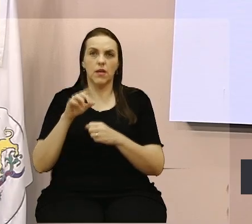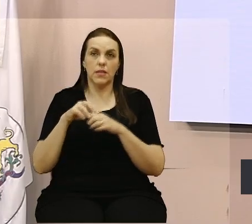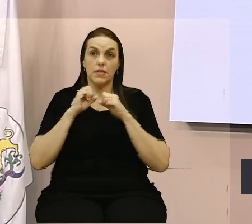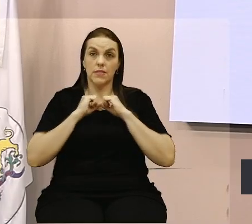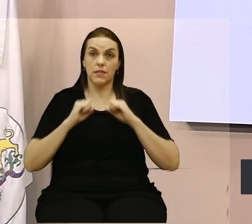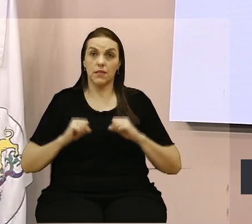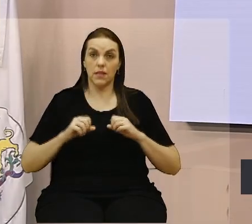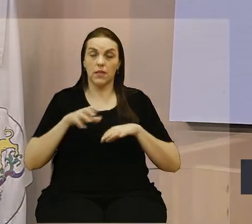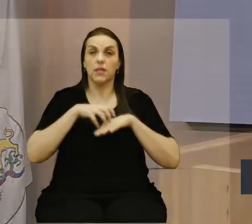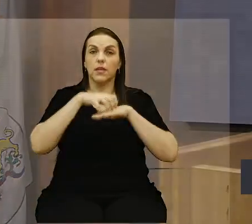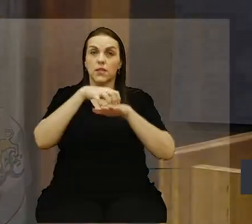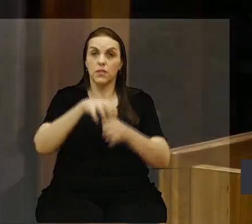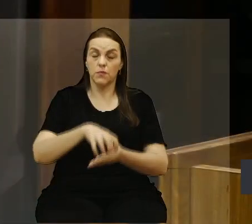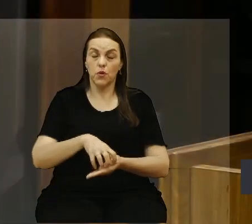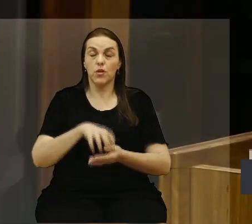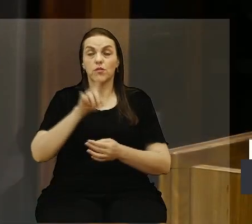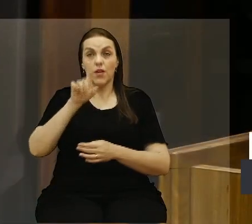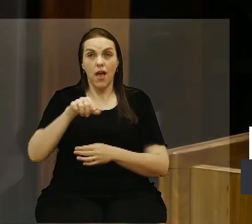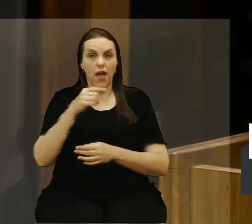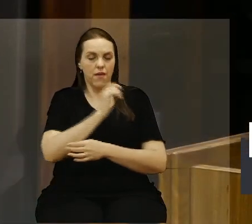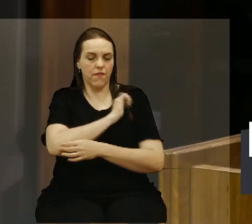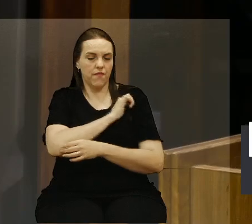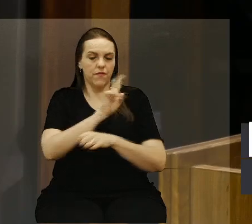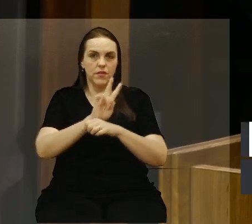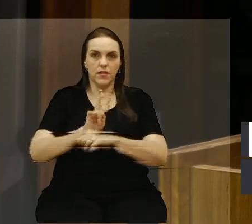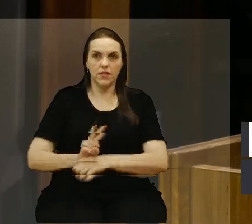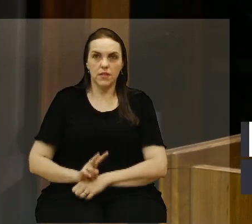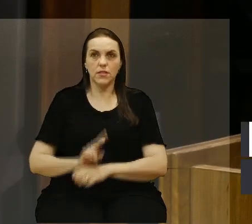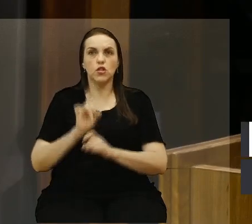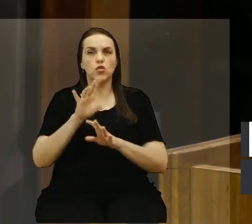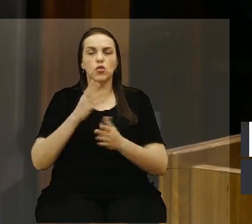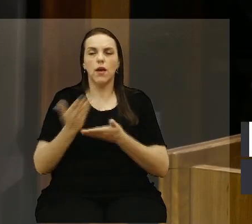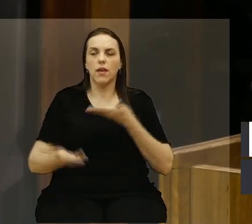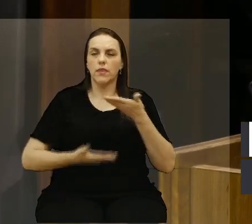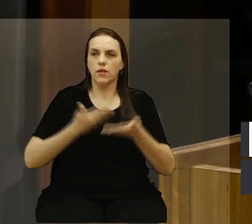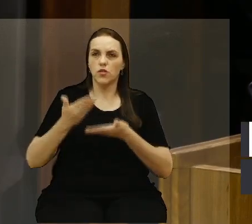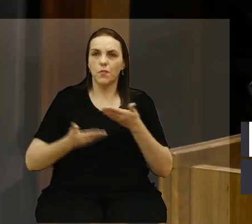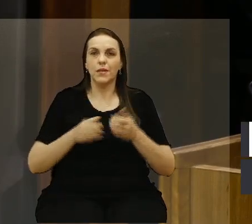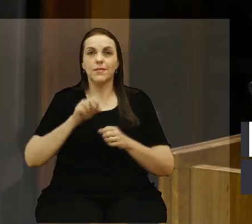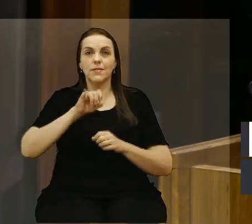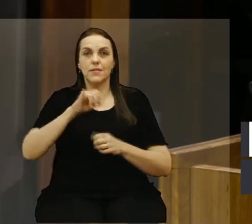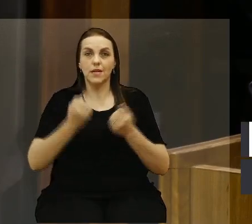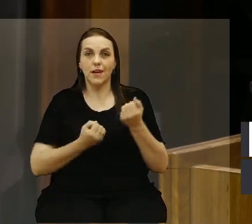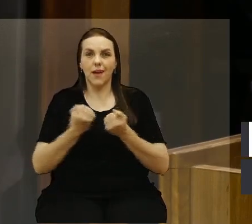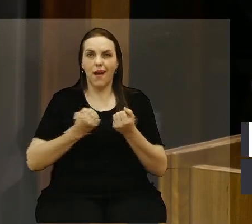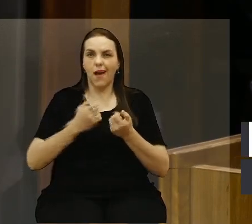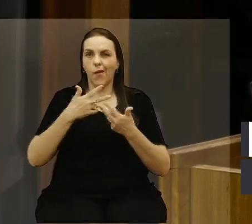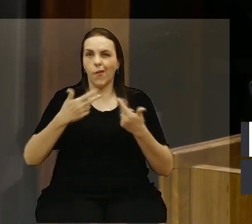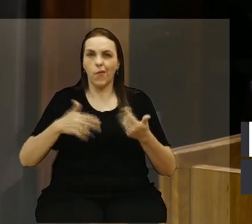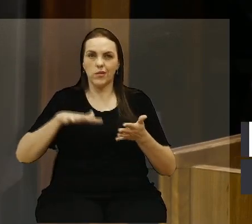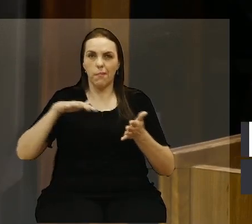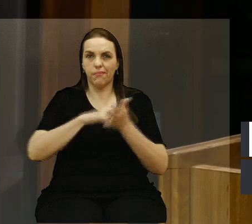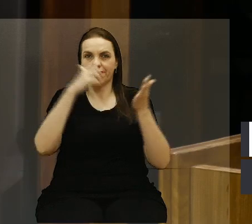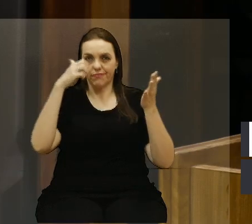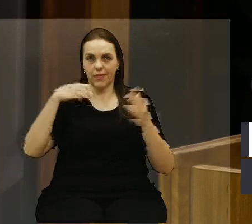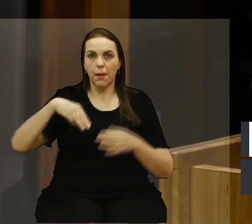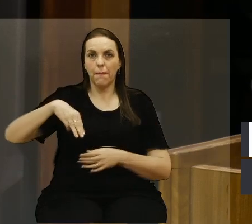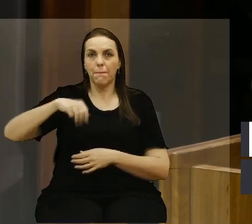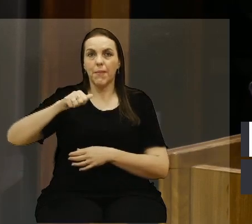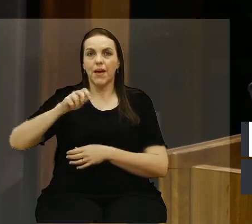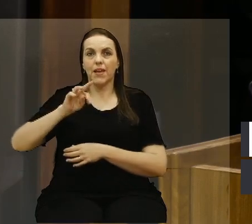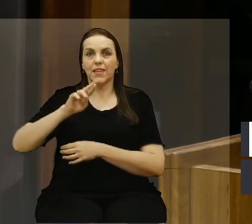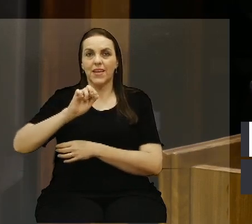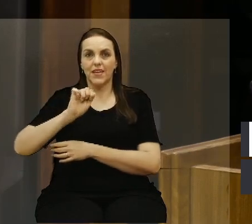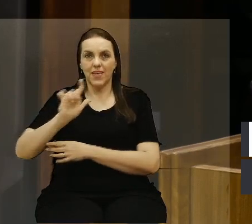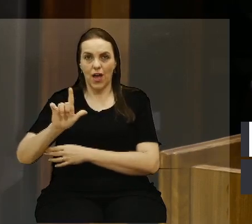Transportes, através da fiscalização, ela só atende sinistros com danos materiais. Então, os pontos críticos que nós temos,